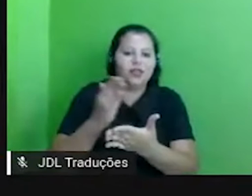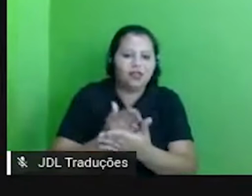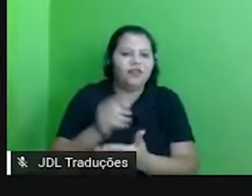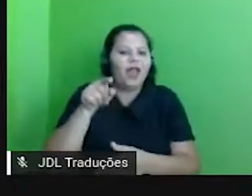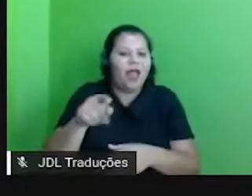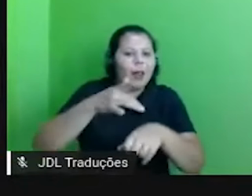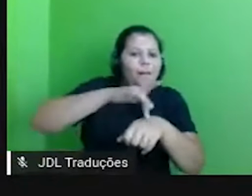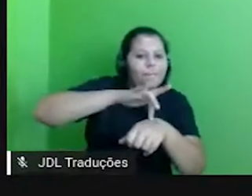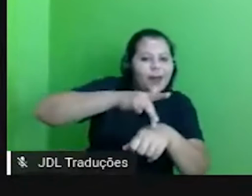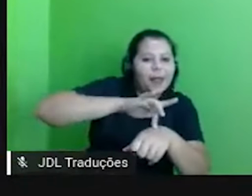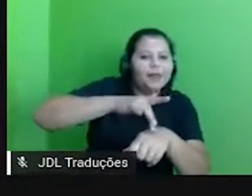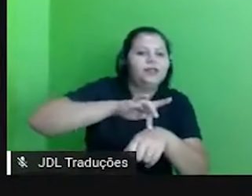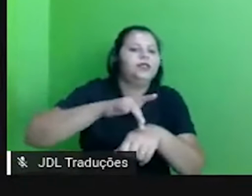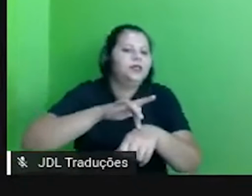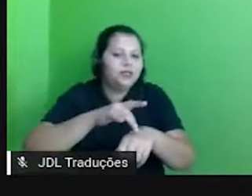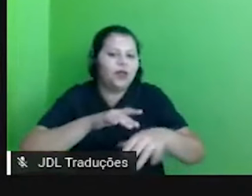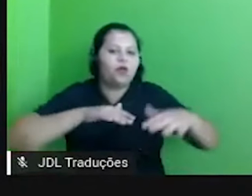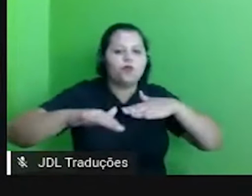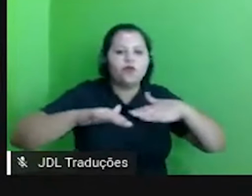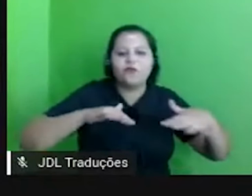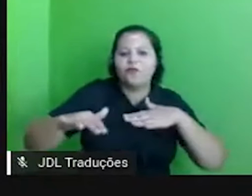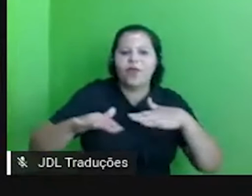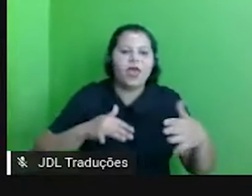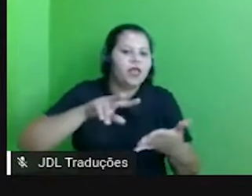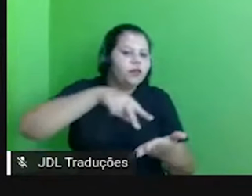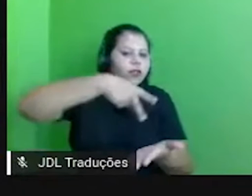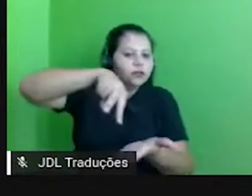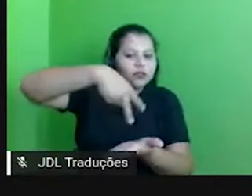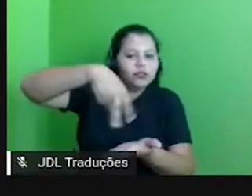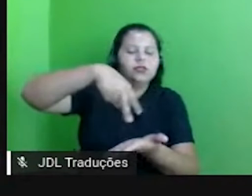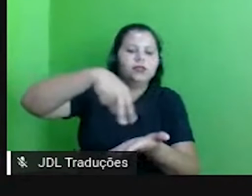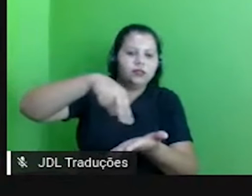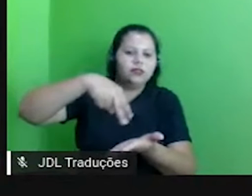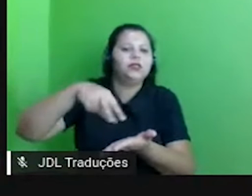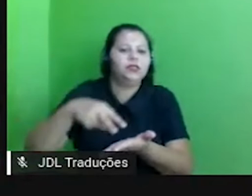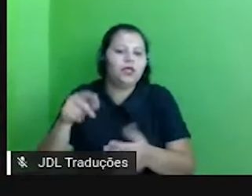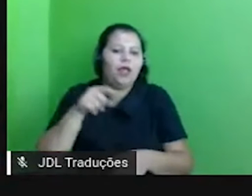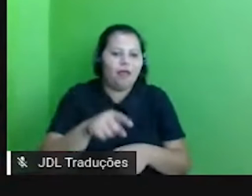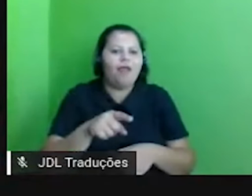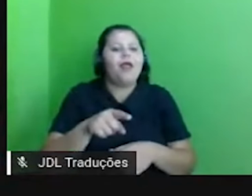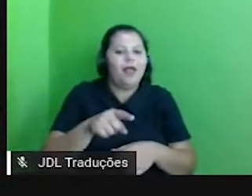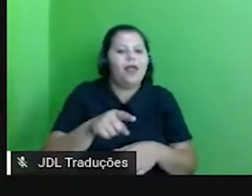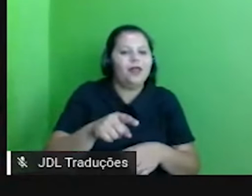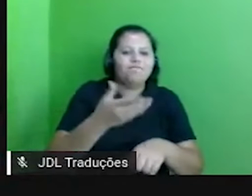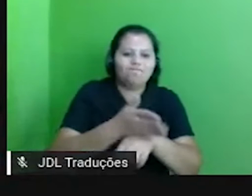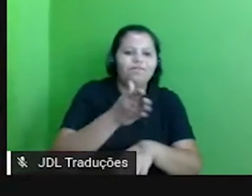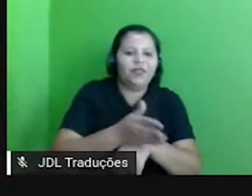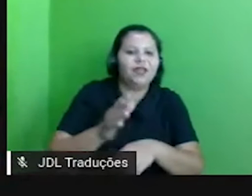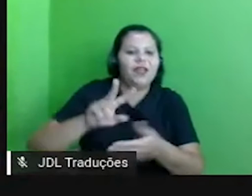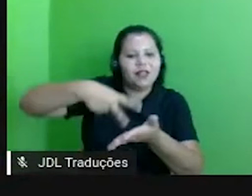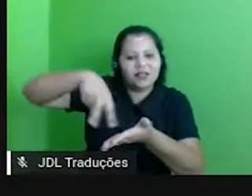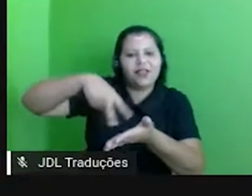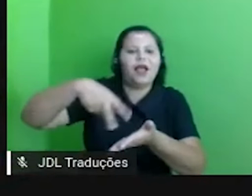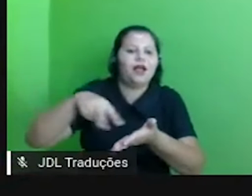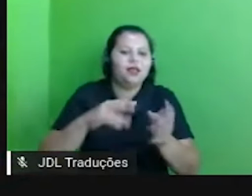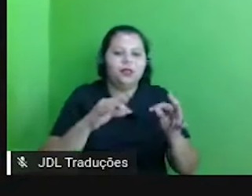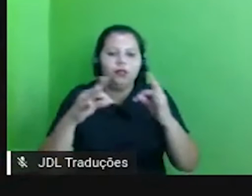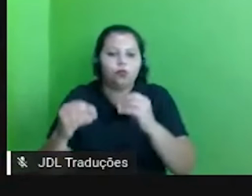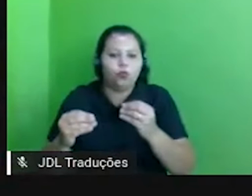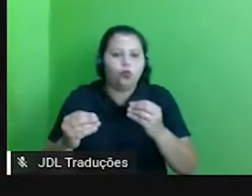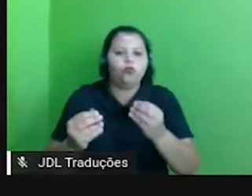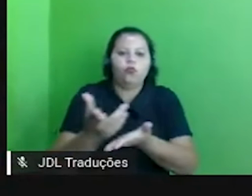ela ser bailarina é o movimento é alface delas e coreógrafa também em todo o desenho